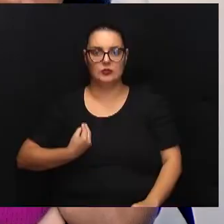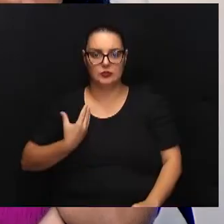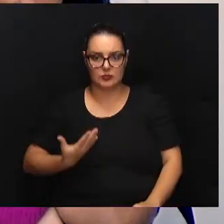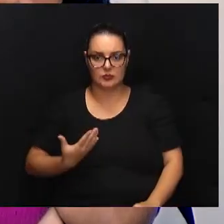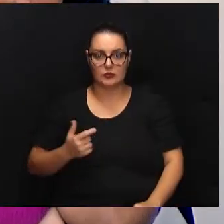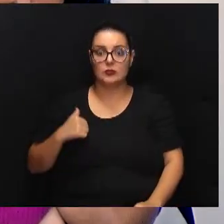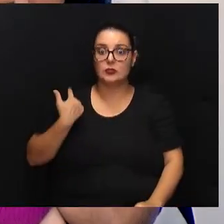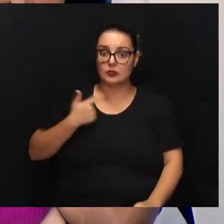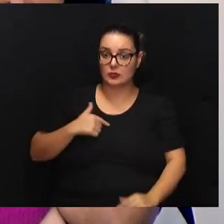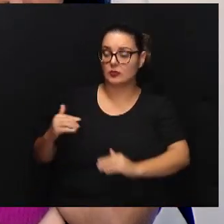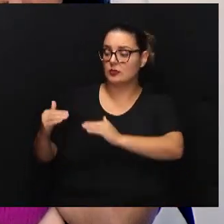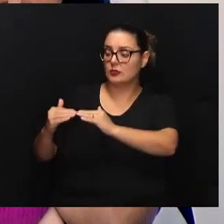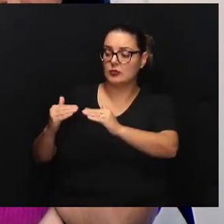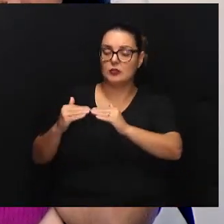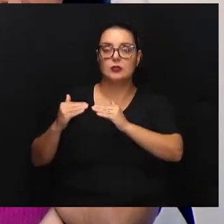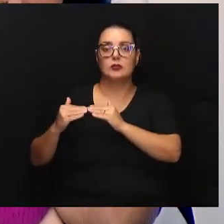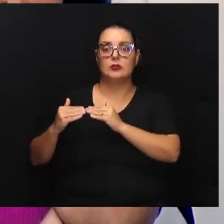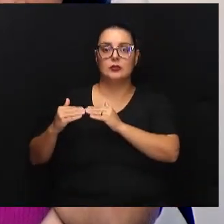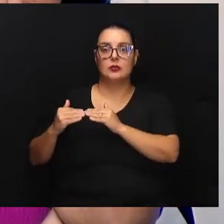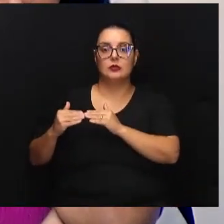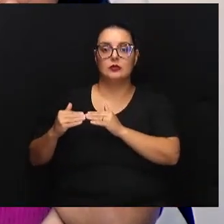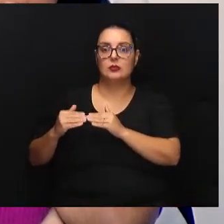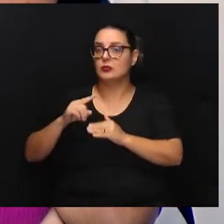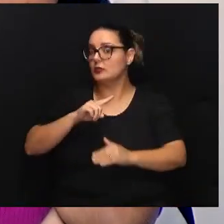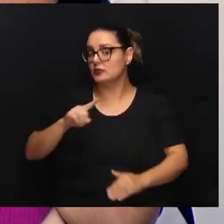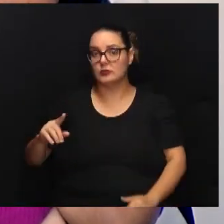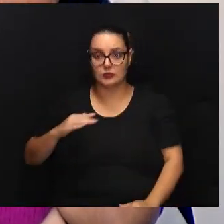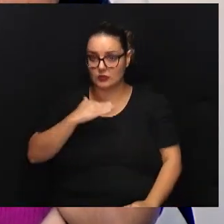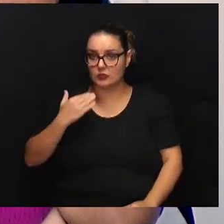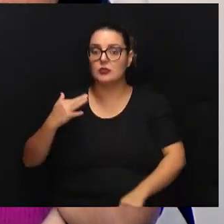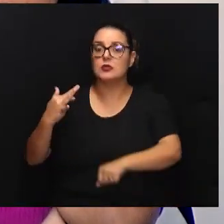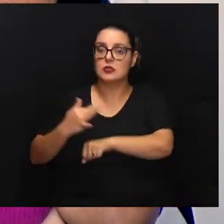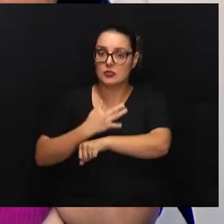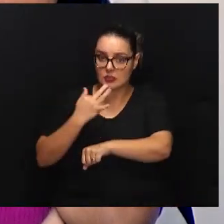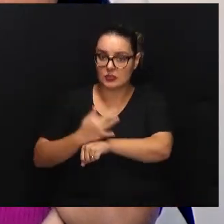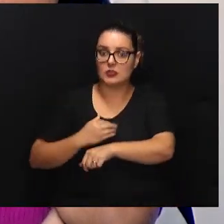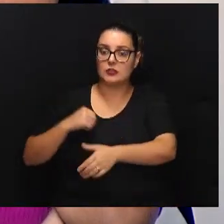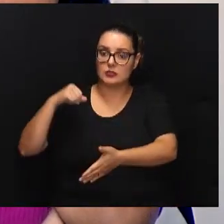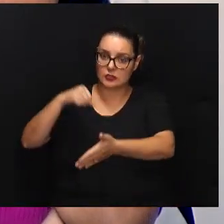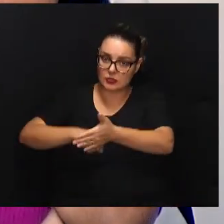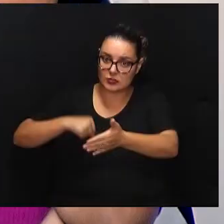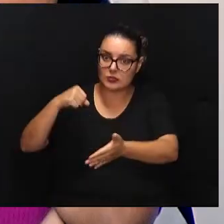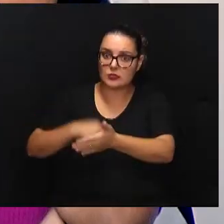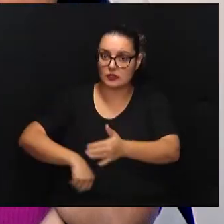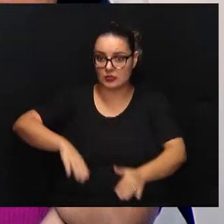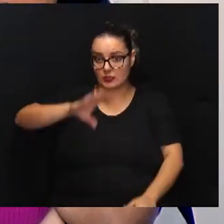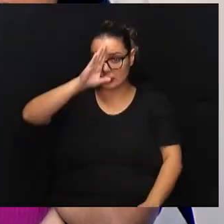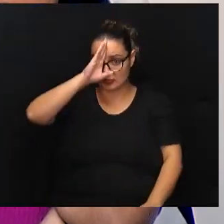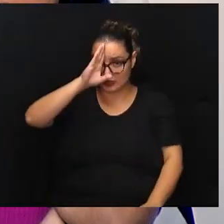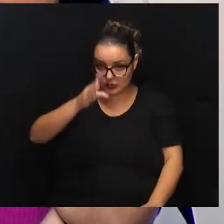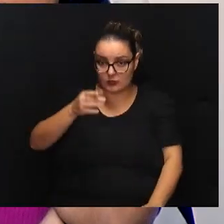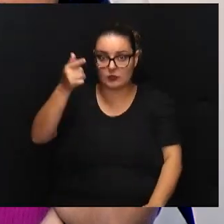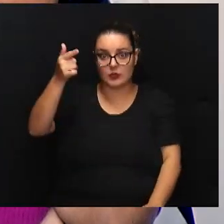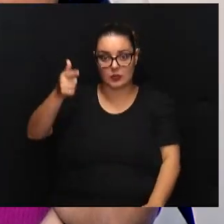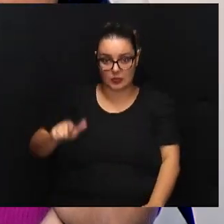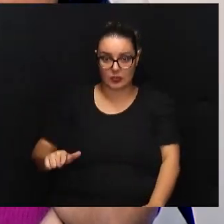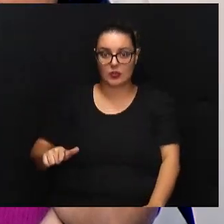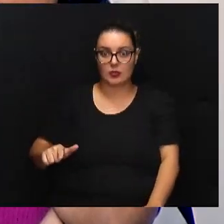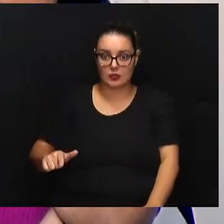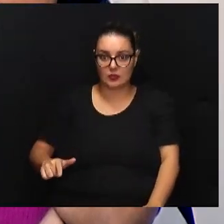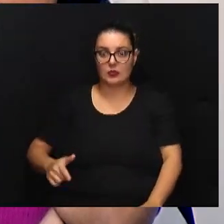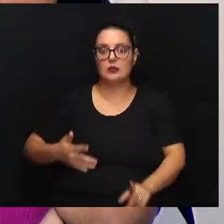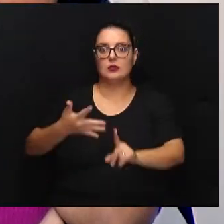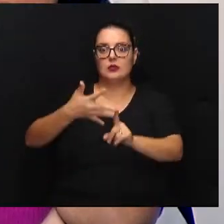de não morrer, resistir e lutar, e principalmente continuar sendo LGBTQIAPN+, com muito